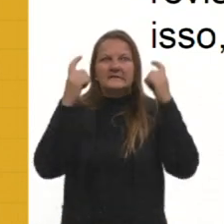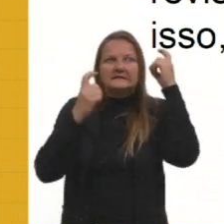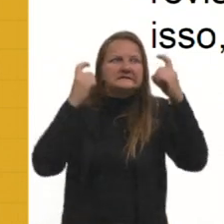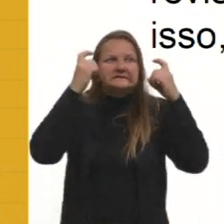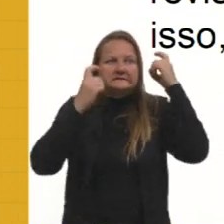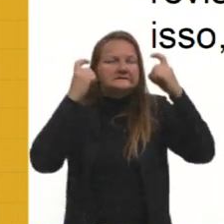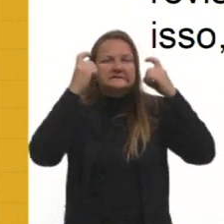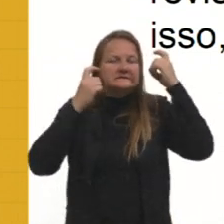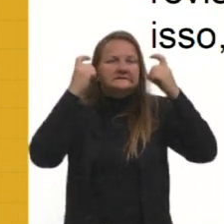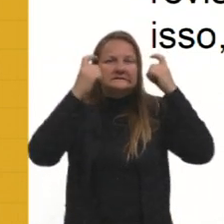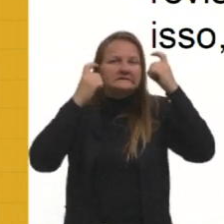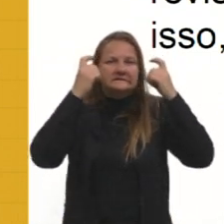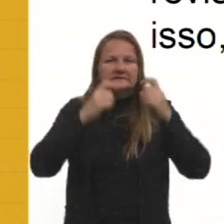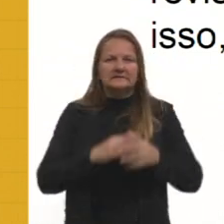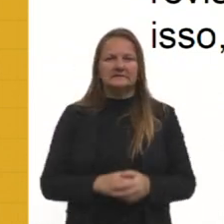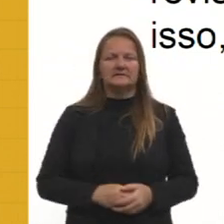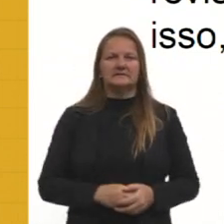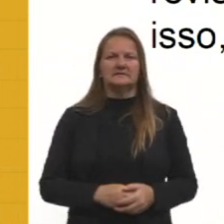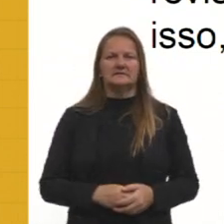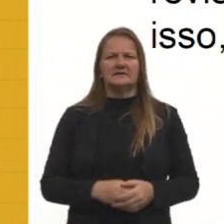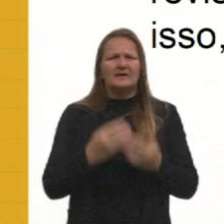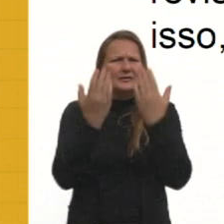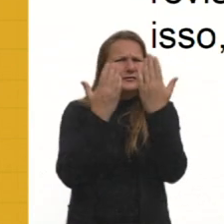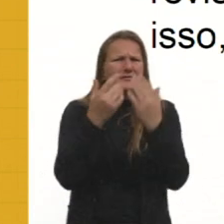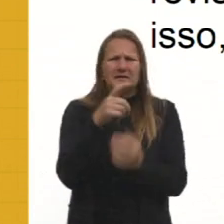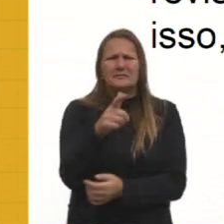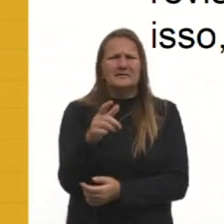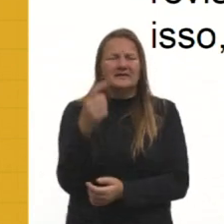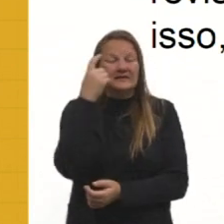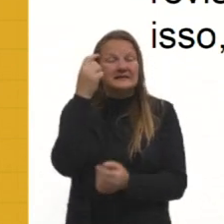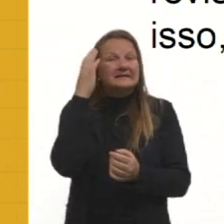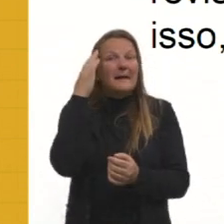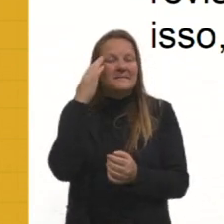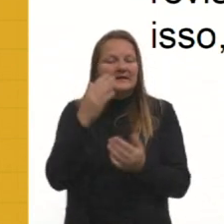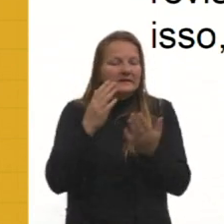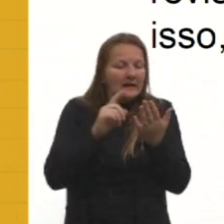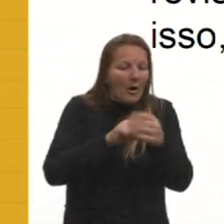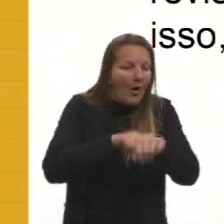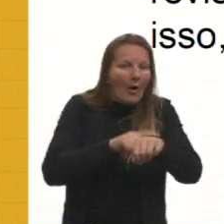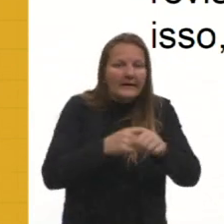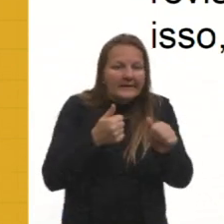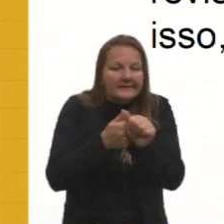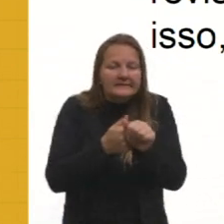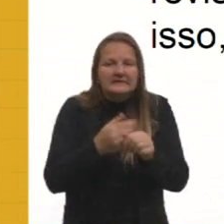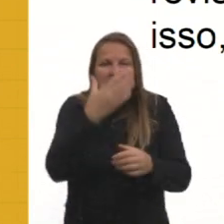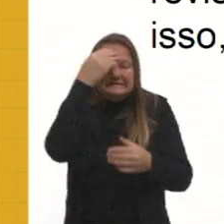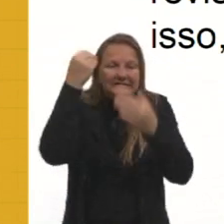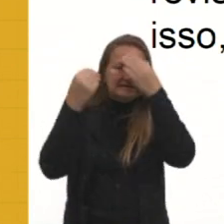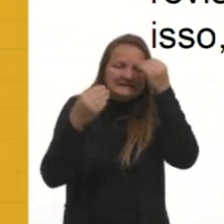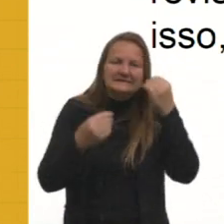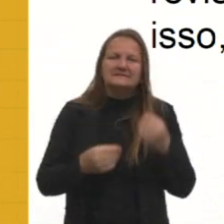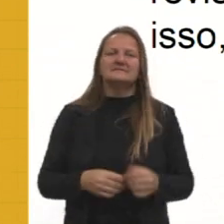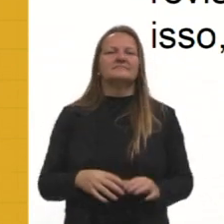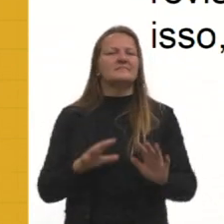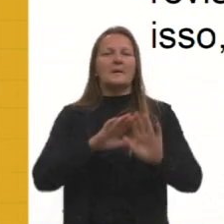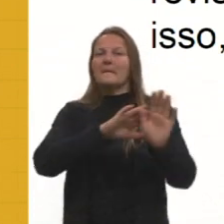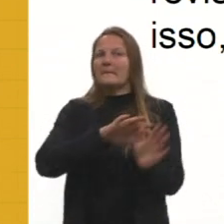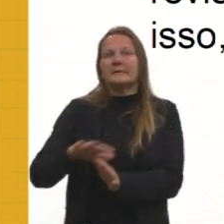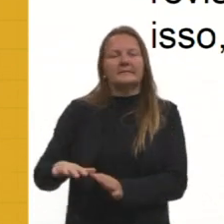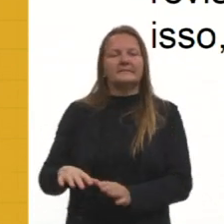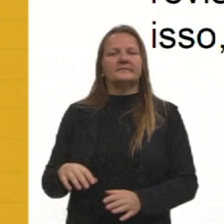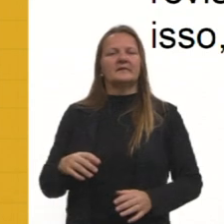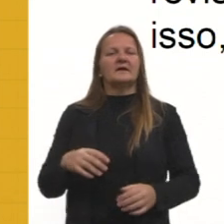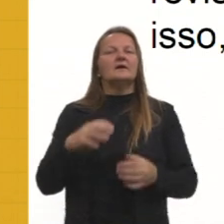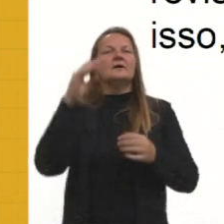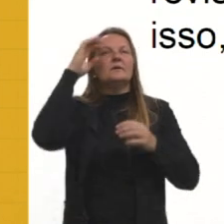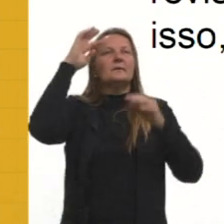ou até levantamos dúvidas que nem existem um dia antes da prova esquece relaxa né vai se